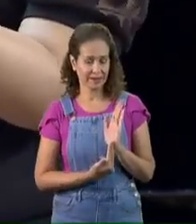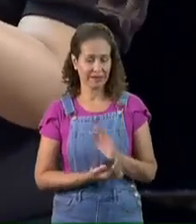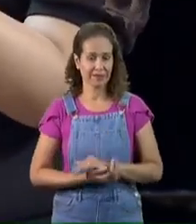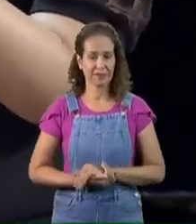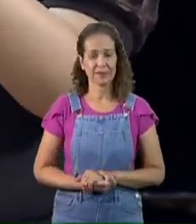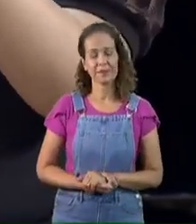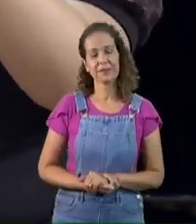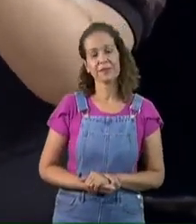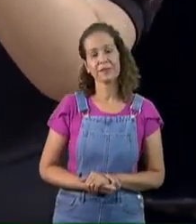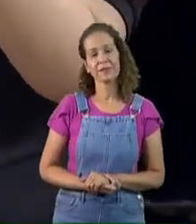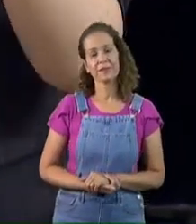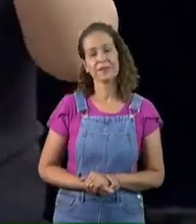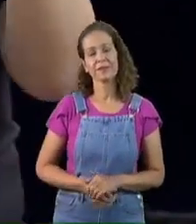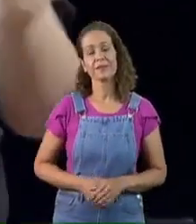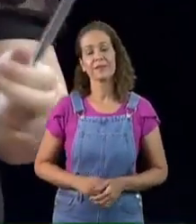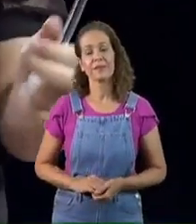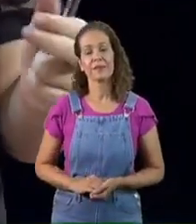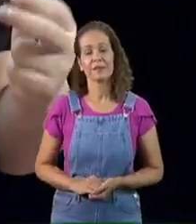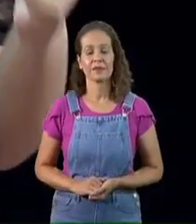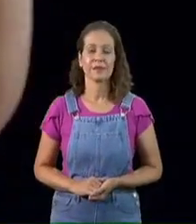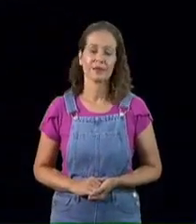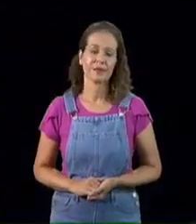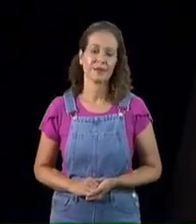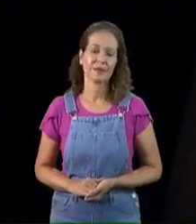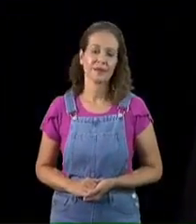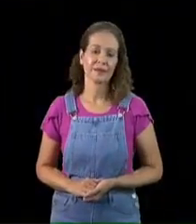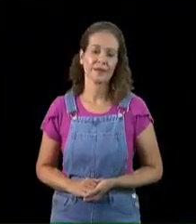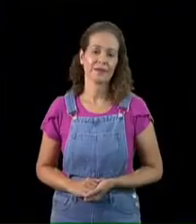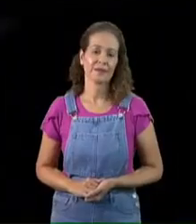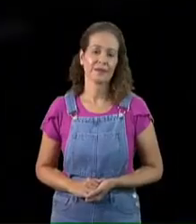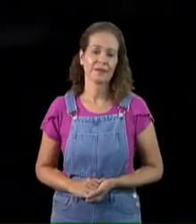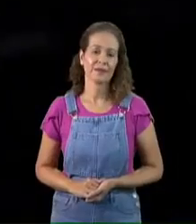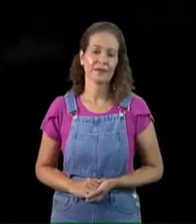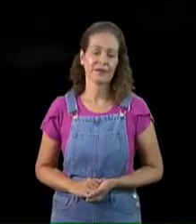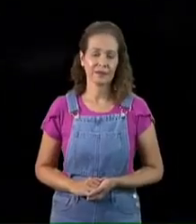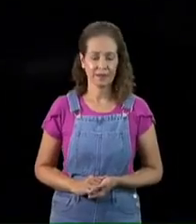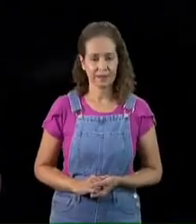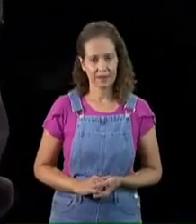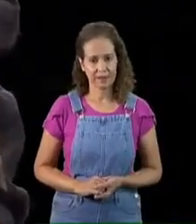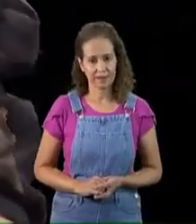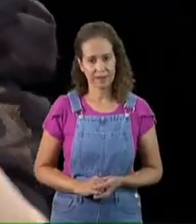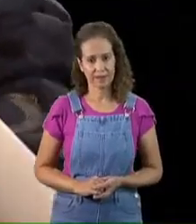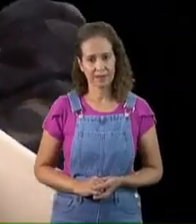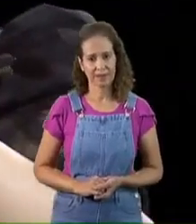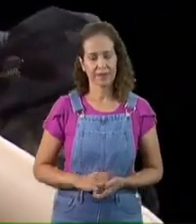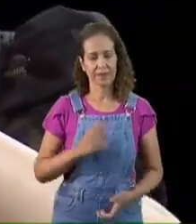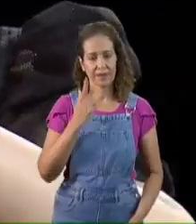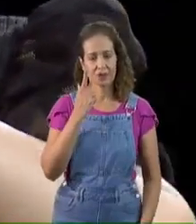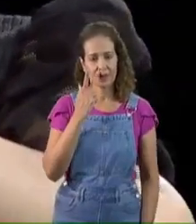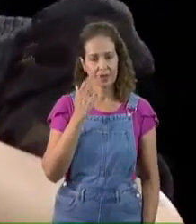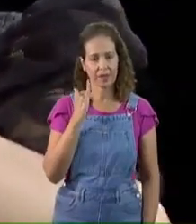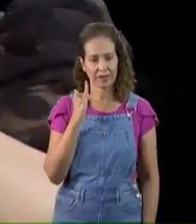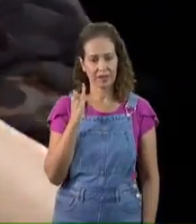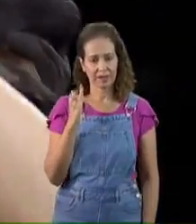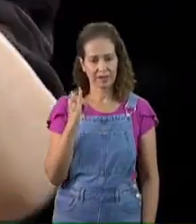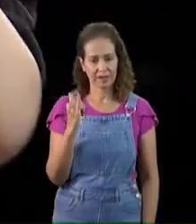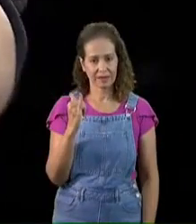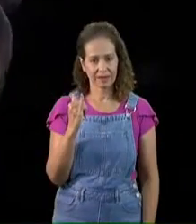Mostra lá. Desenhei o papai. Aqui, ó. Aqui, para as crianças ali. Desenhei o papai.